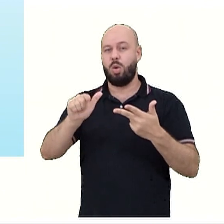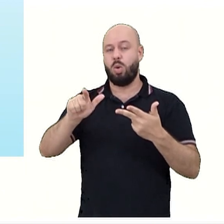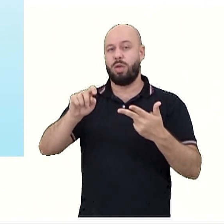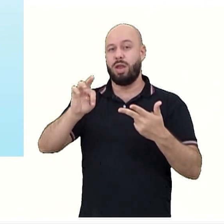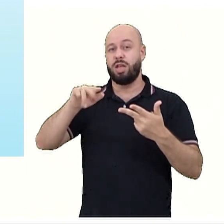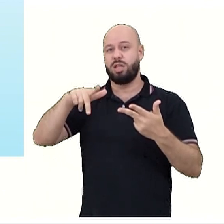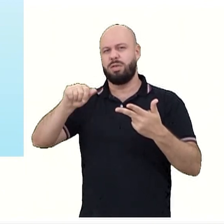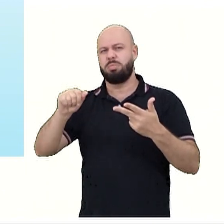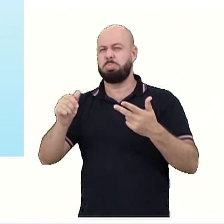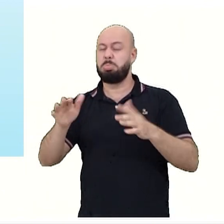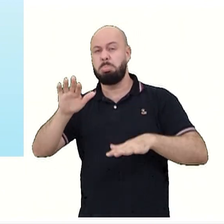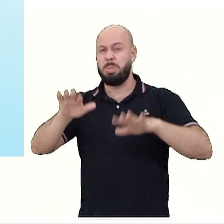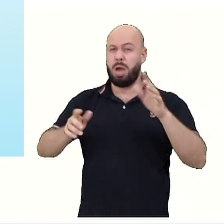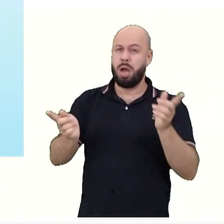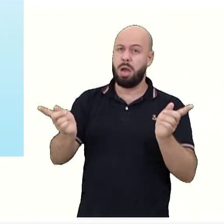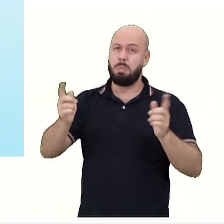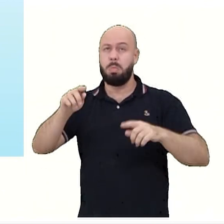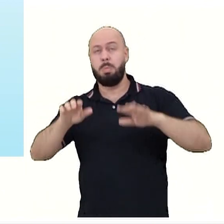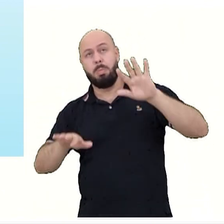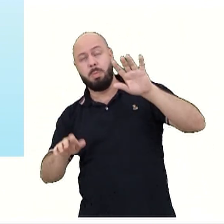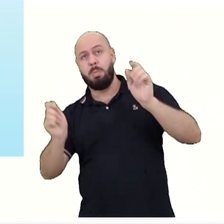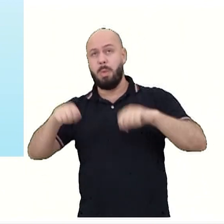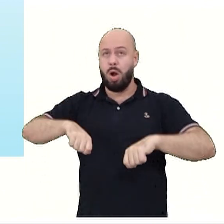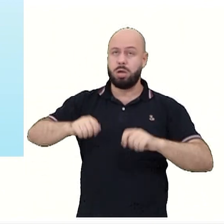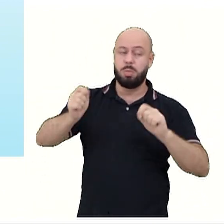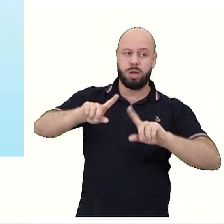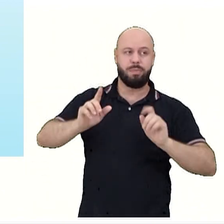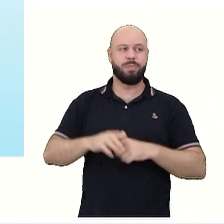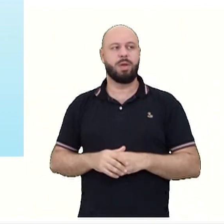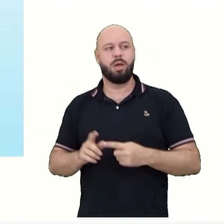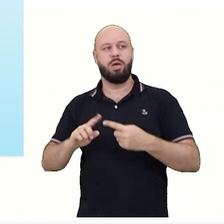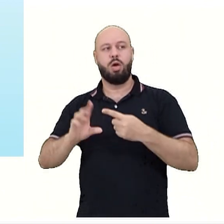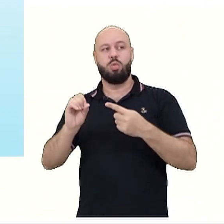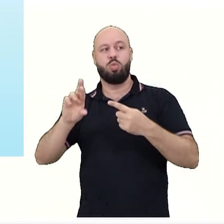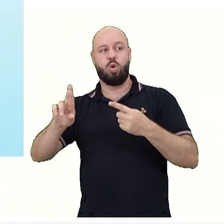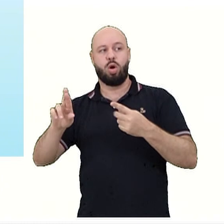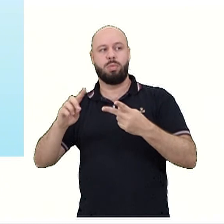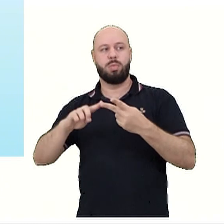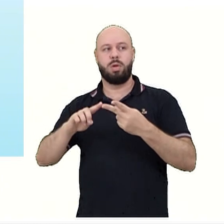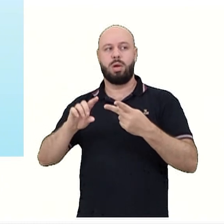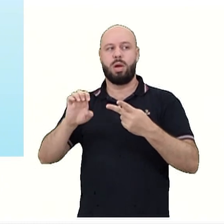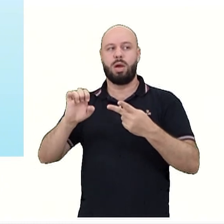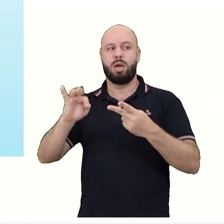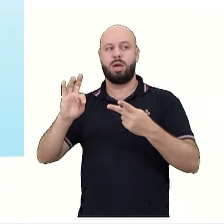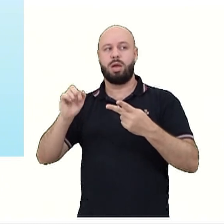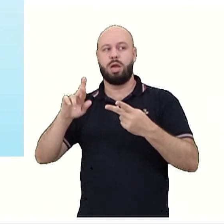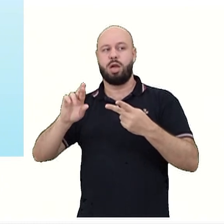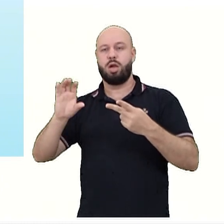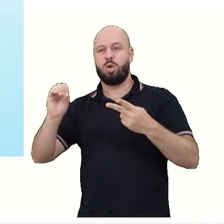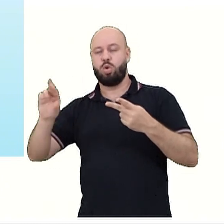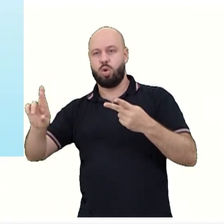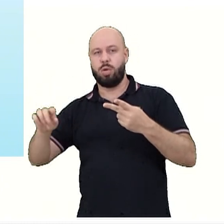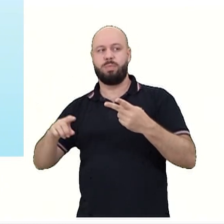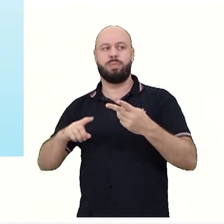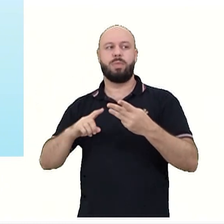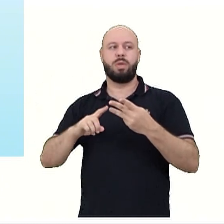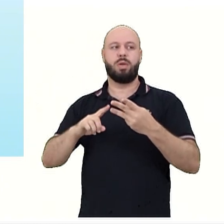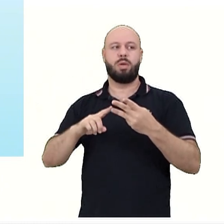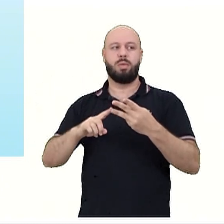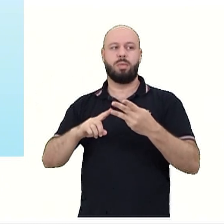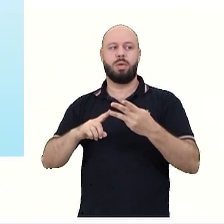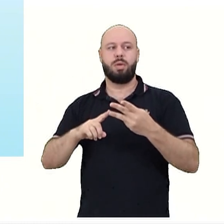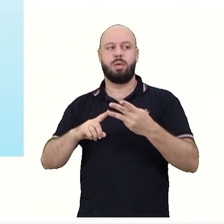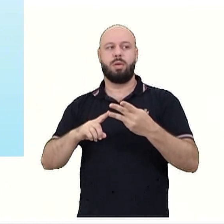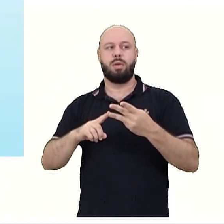conjunções alternativas. Or, que é o nosso ou, either or, que é ou,